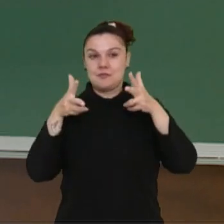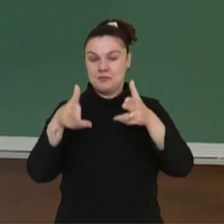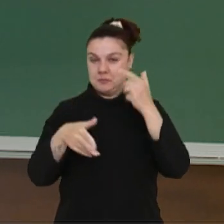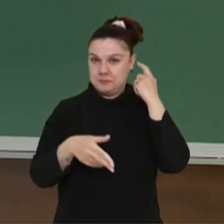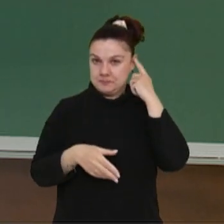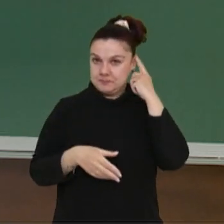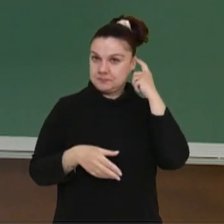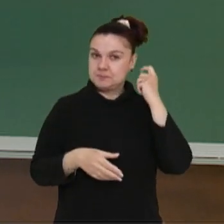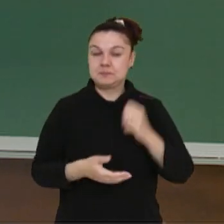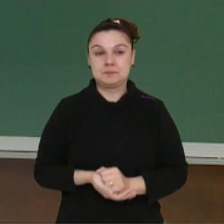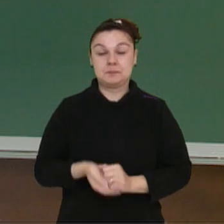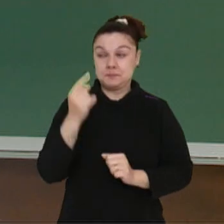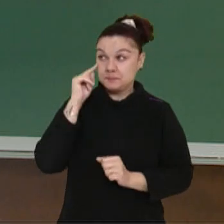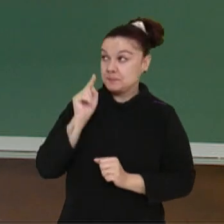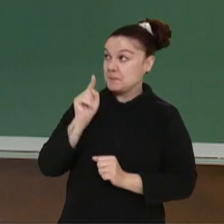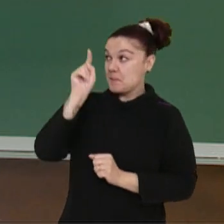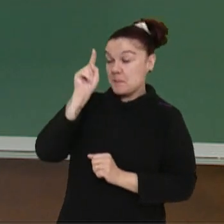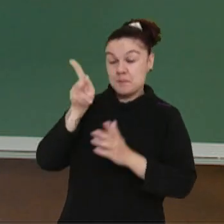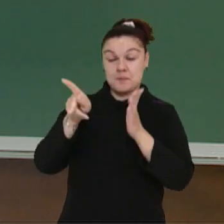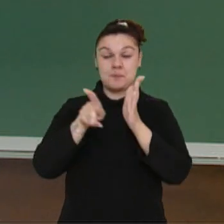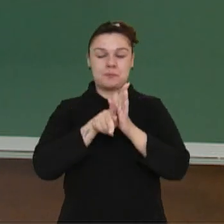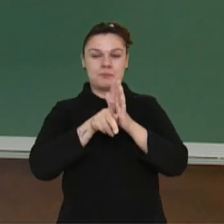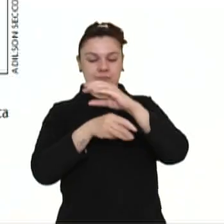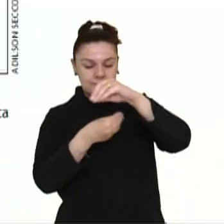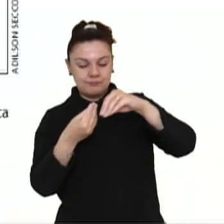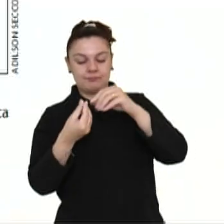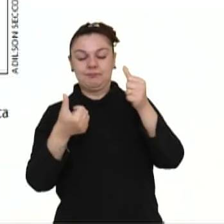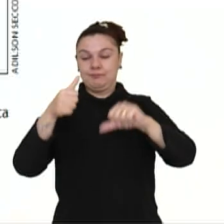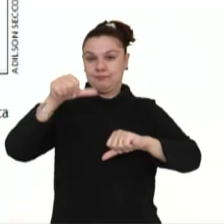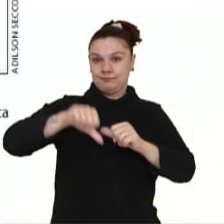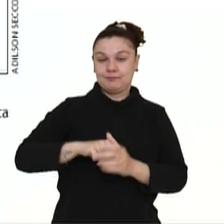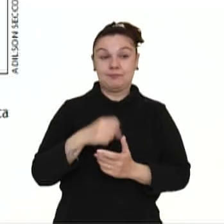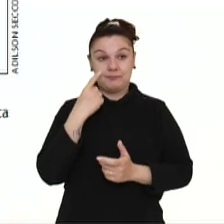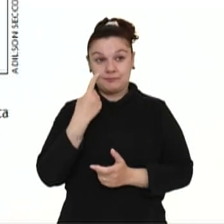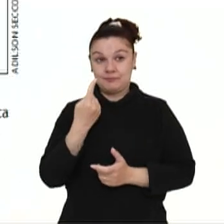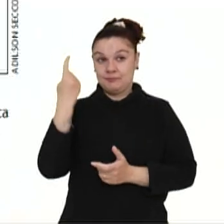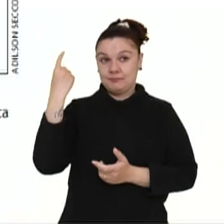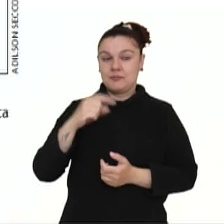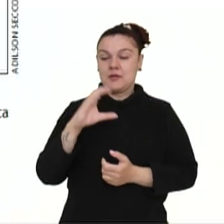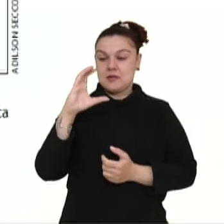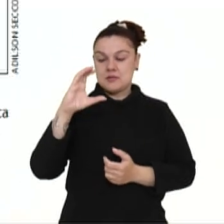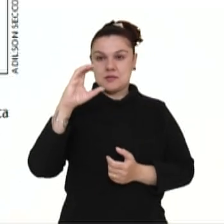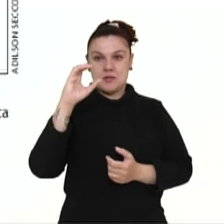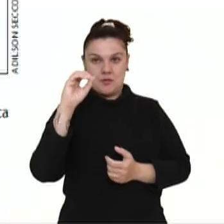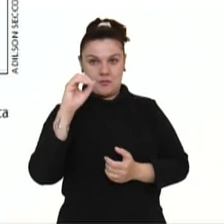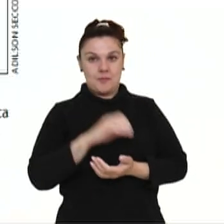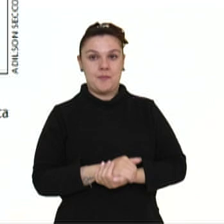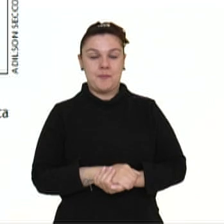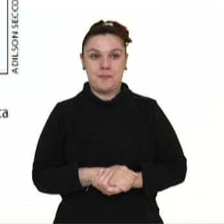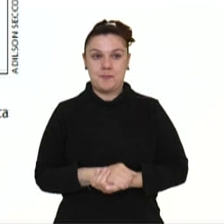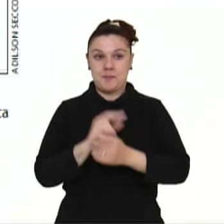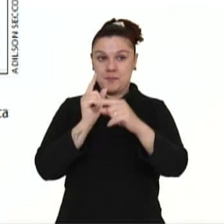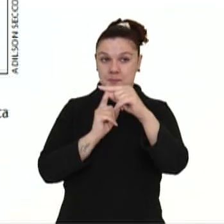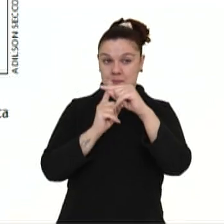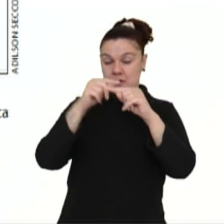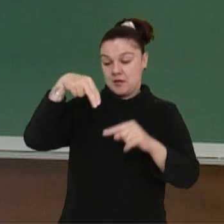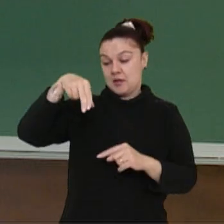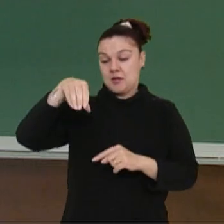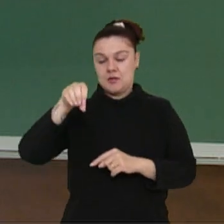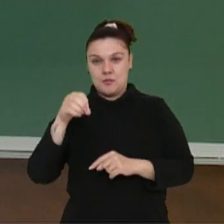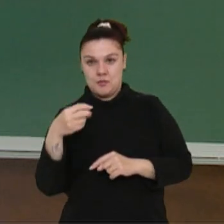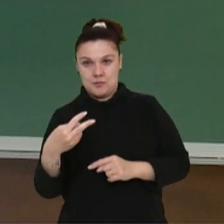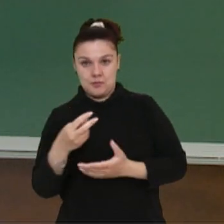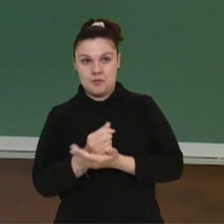só, vamos dar uma olhadinha então numa reação química. A gente tem aqui CO, monóxido de carbono, mais